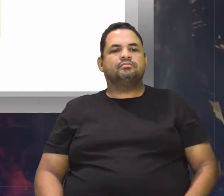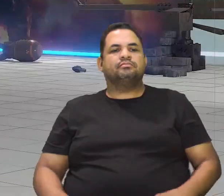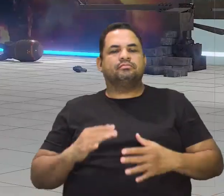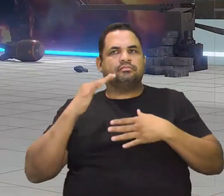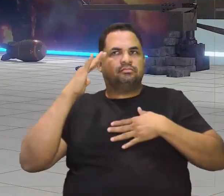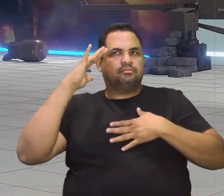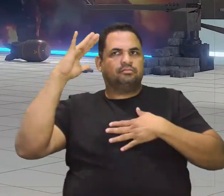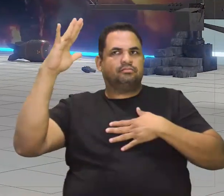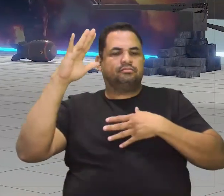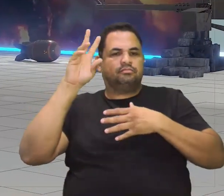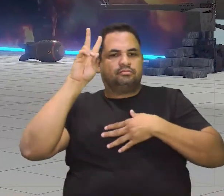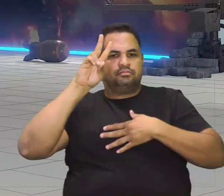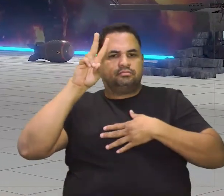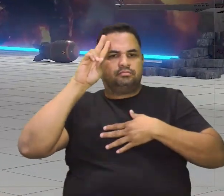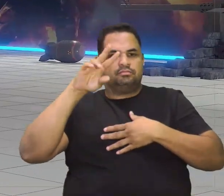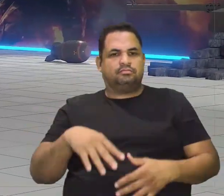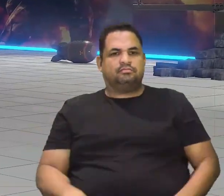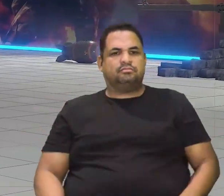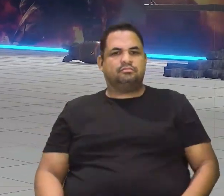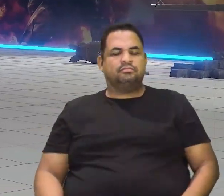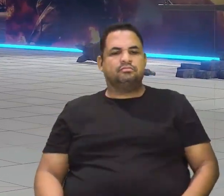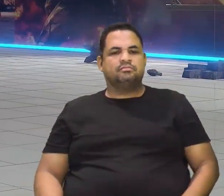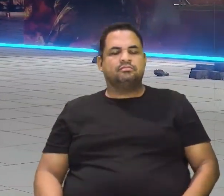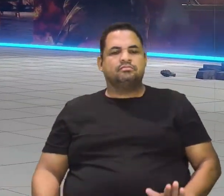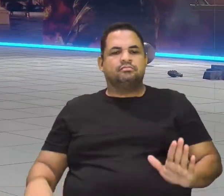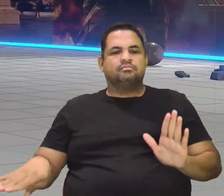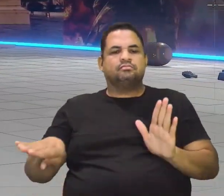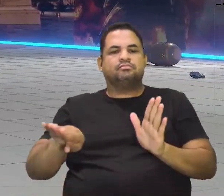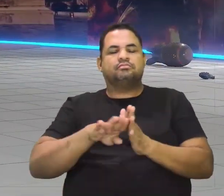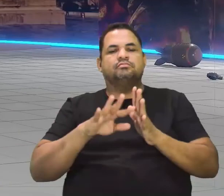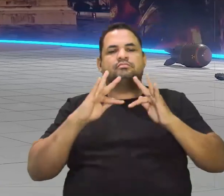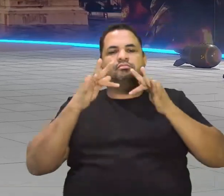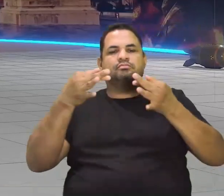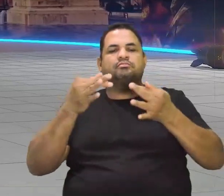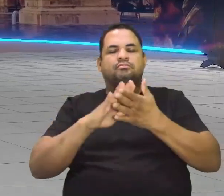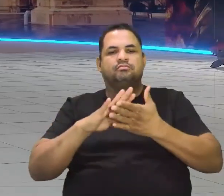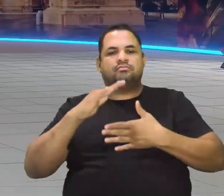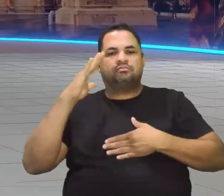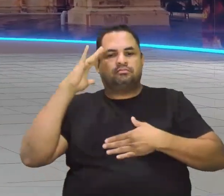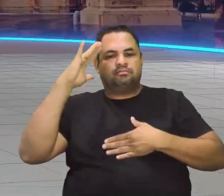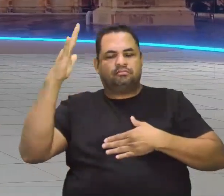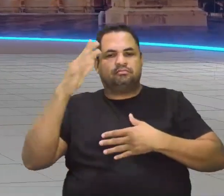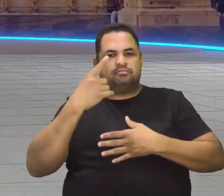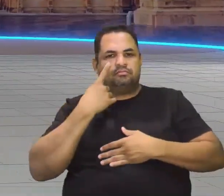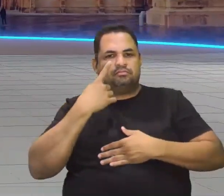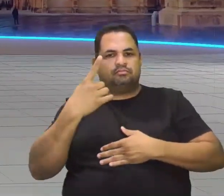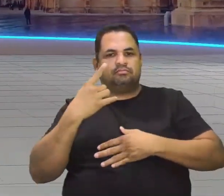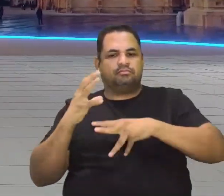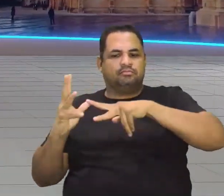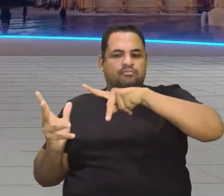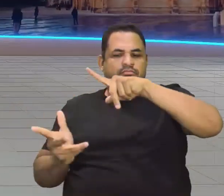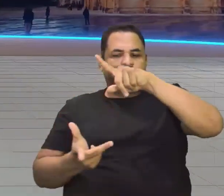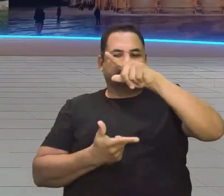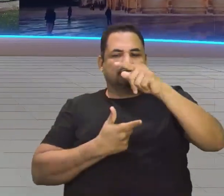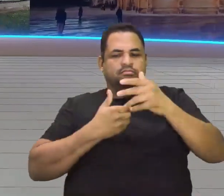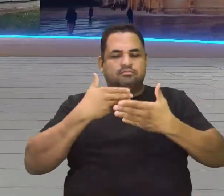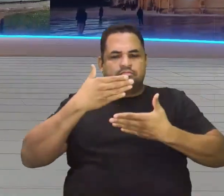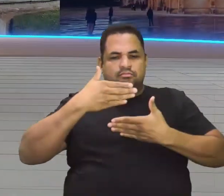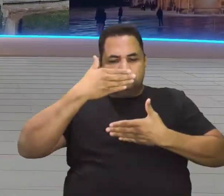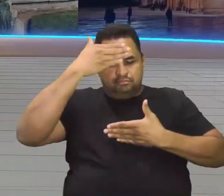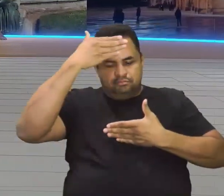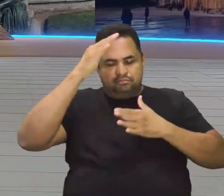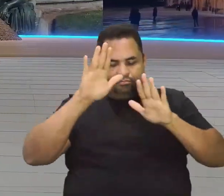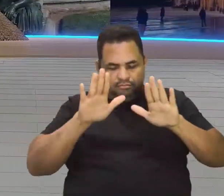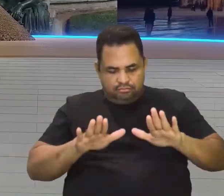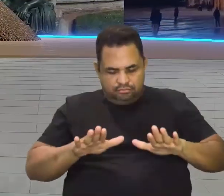na história. Chegamos ao final, estamos nessa aventura, estamos vendo esse mundo islâmico, esse contato do